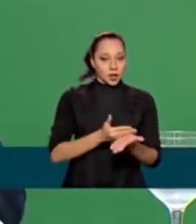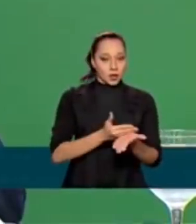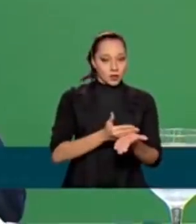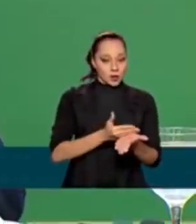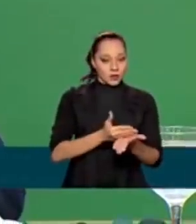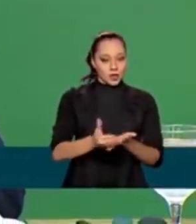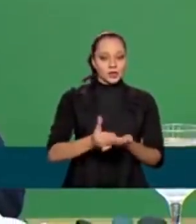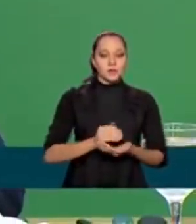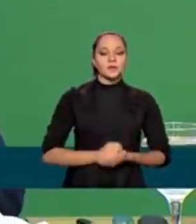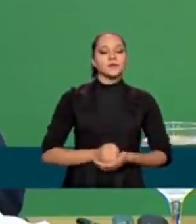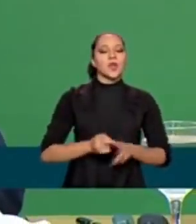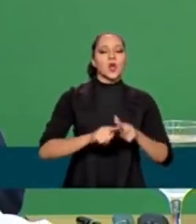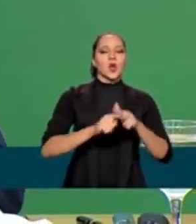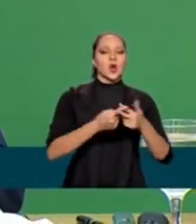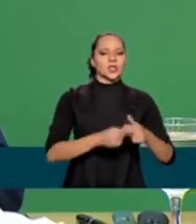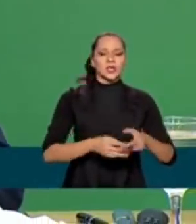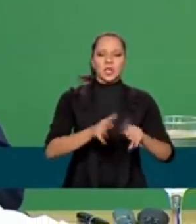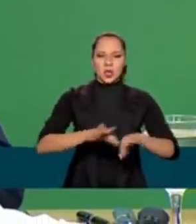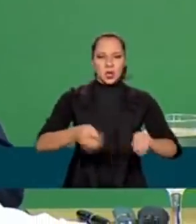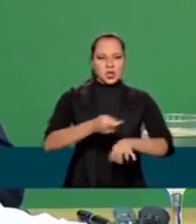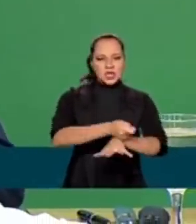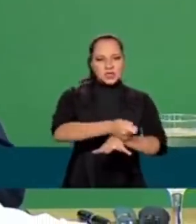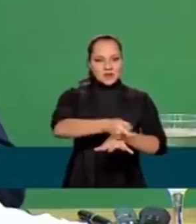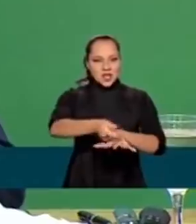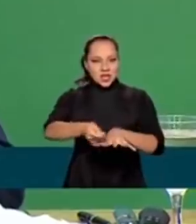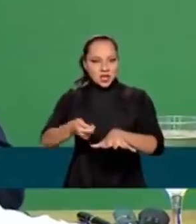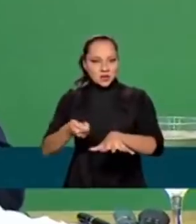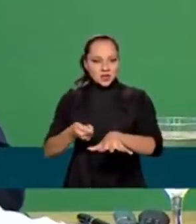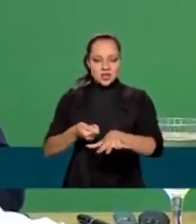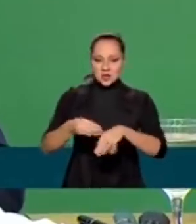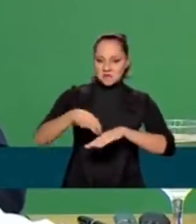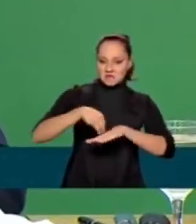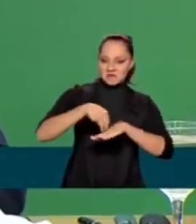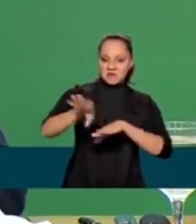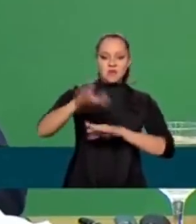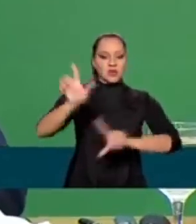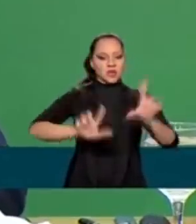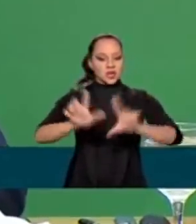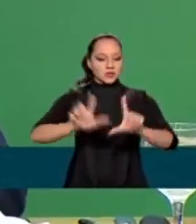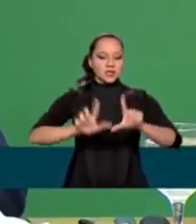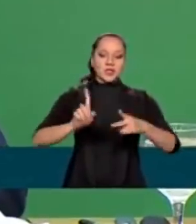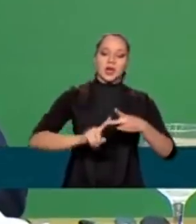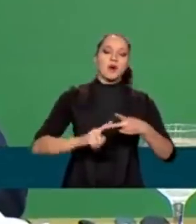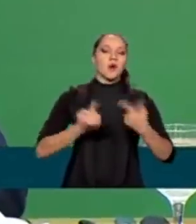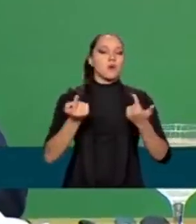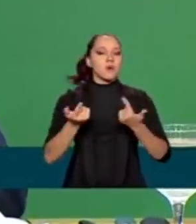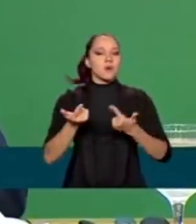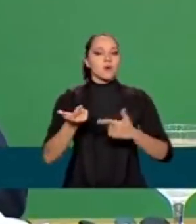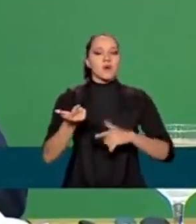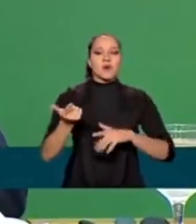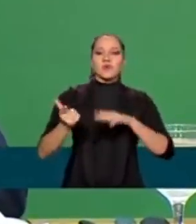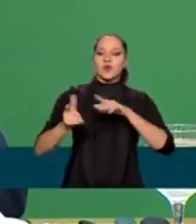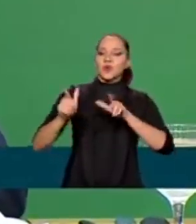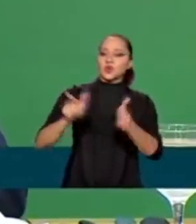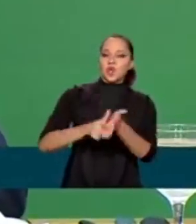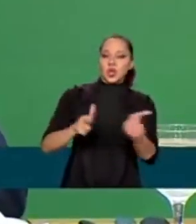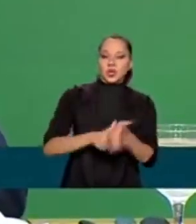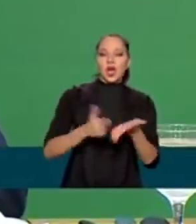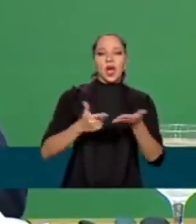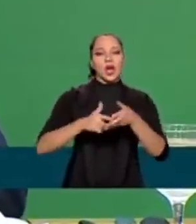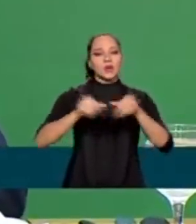corrigindo as fake news que têm sido disponibilizadas por canais de televisão, por redes de televisão, por jornais,